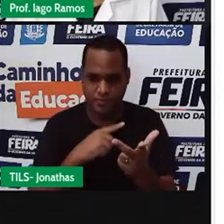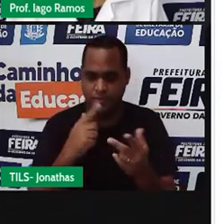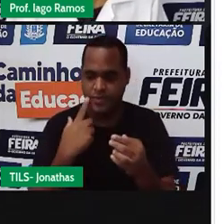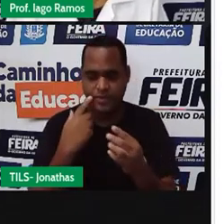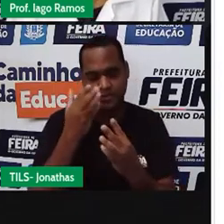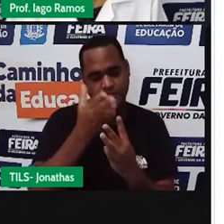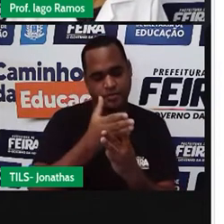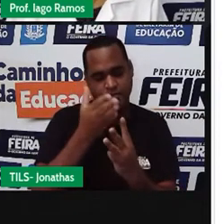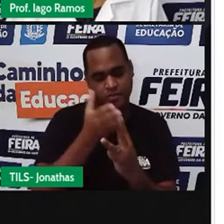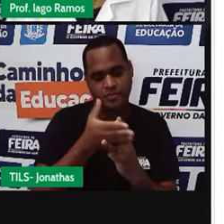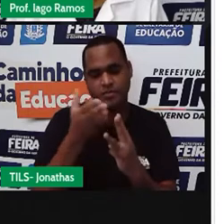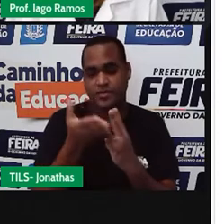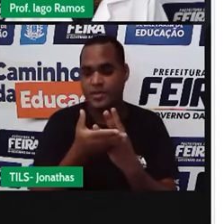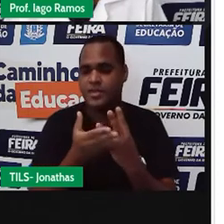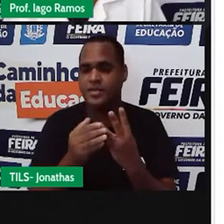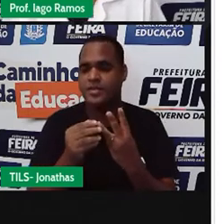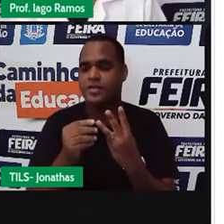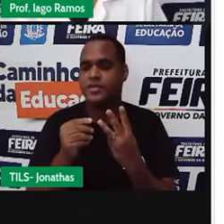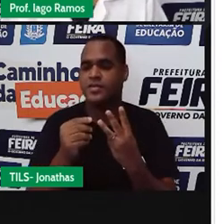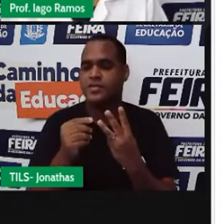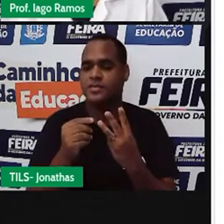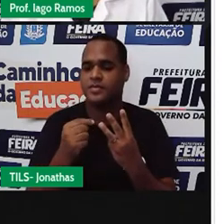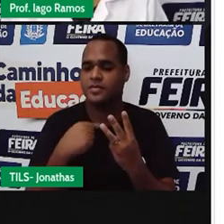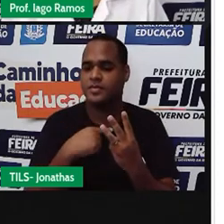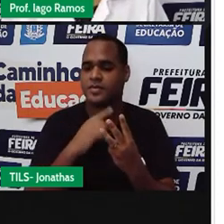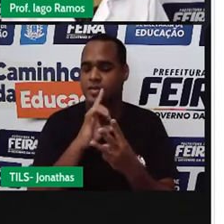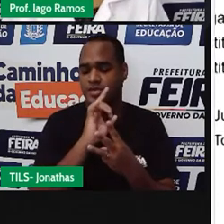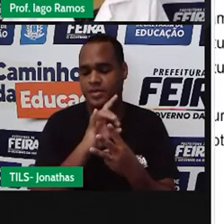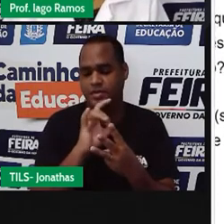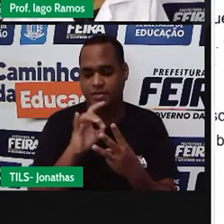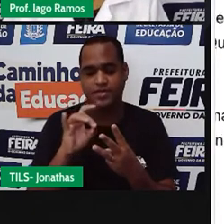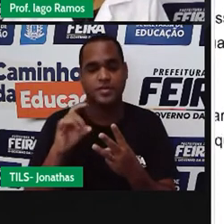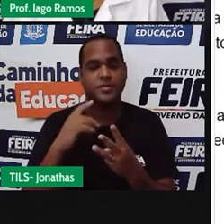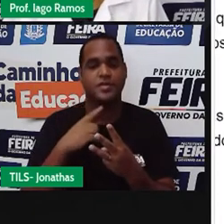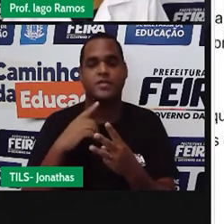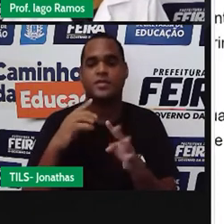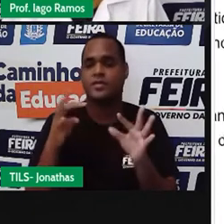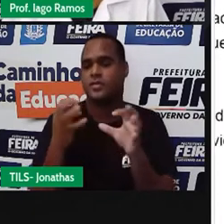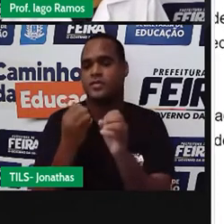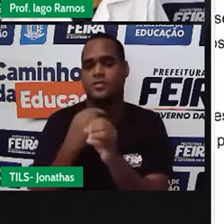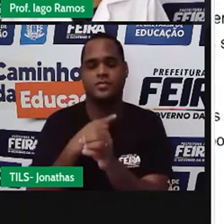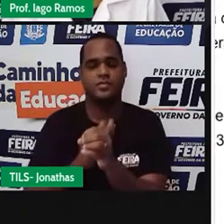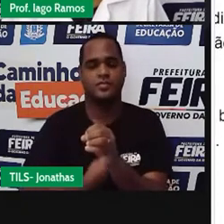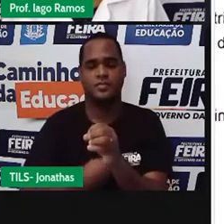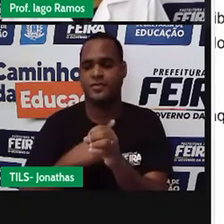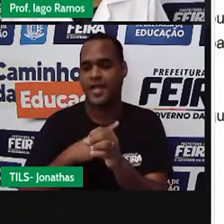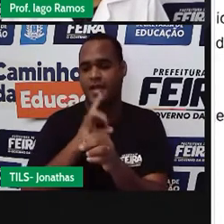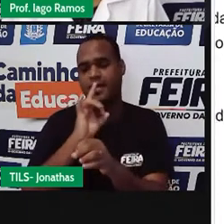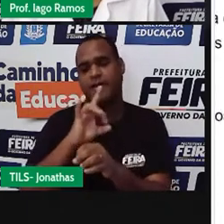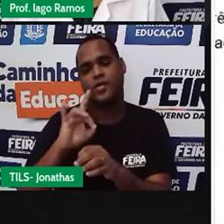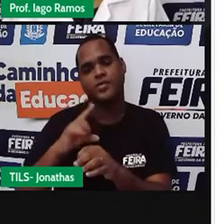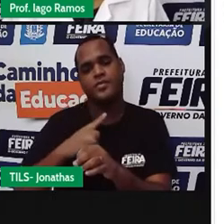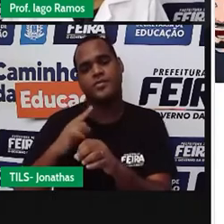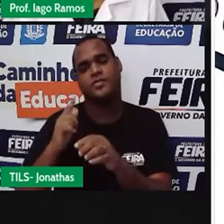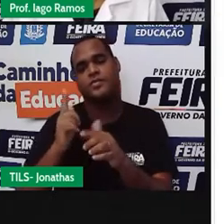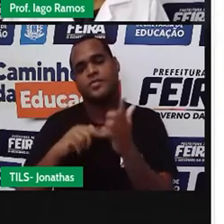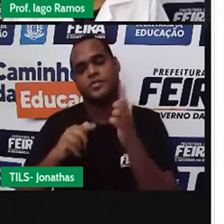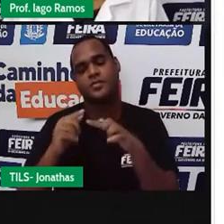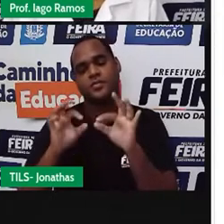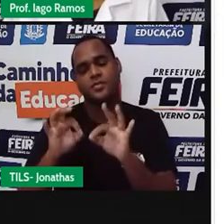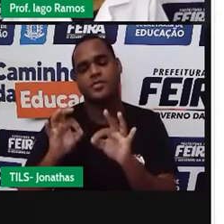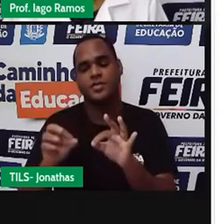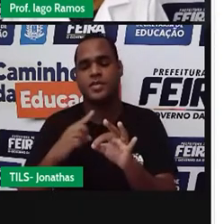para saber quanto é que Cada um recebe quanto é que cada instituição recebe Oi e a gente